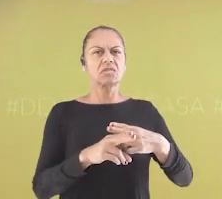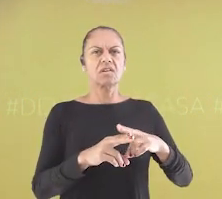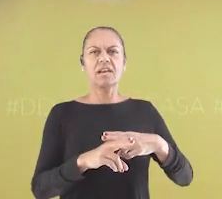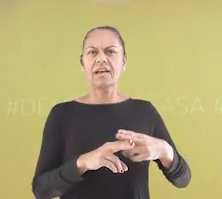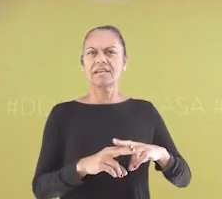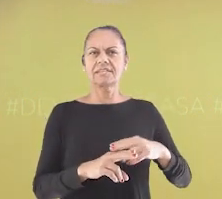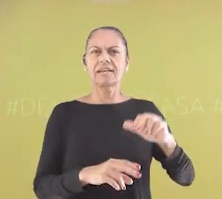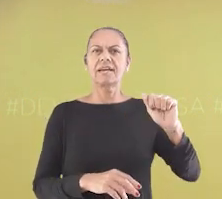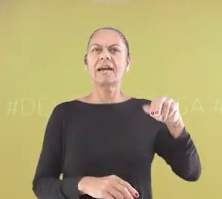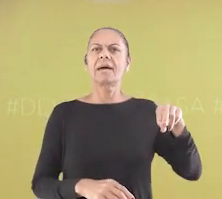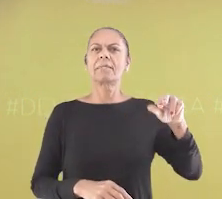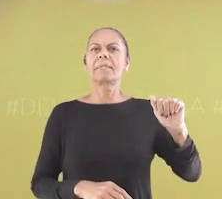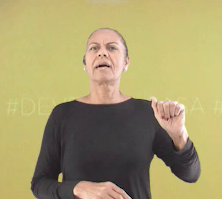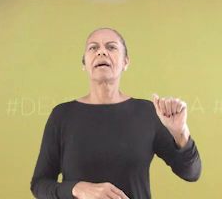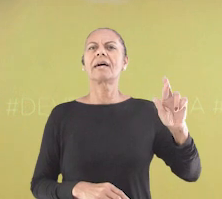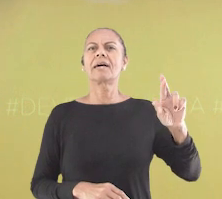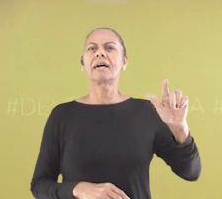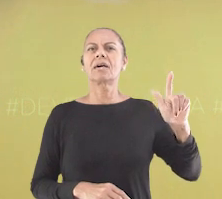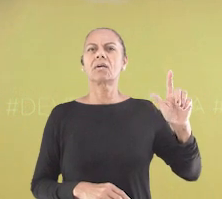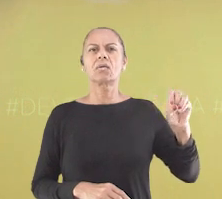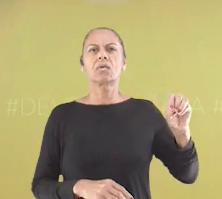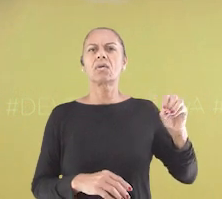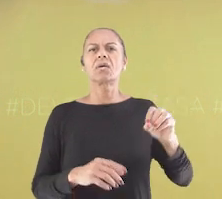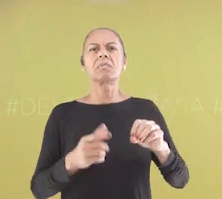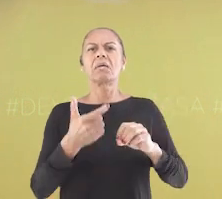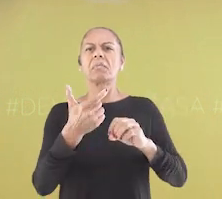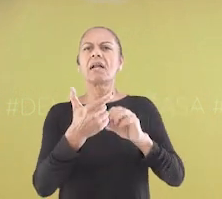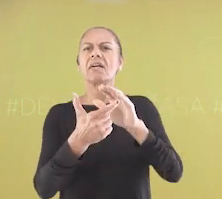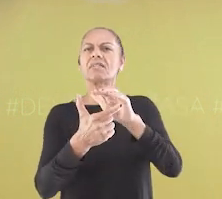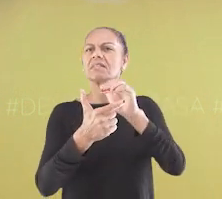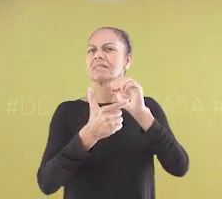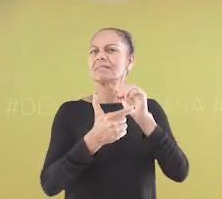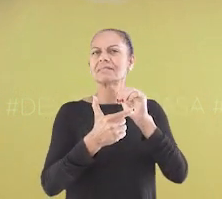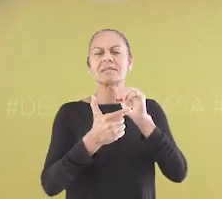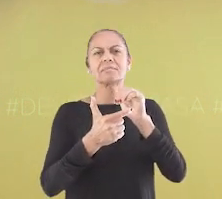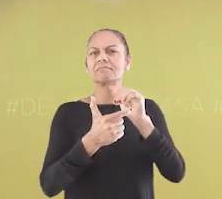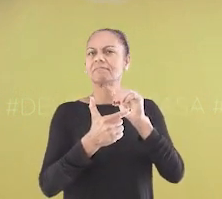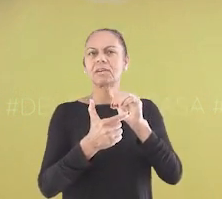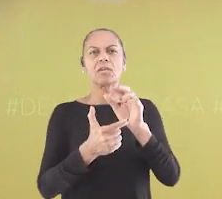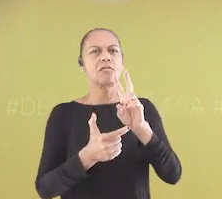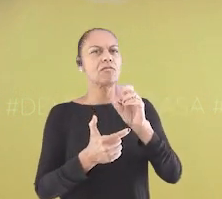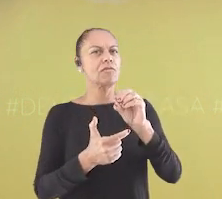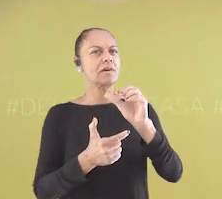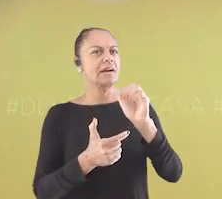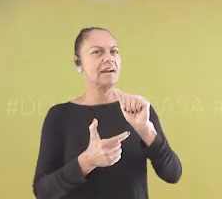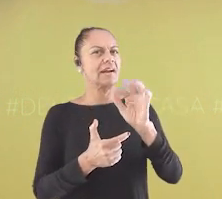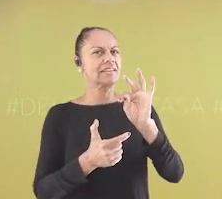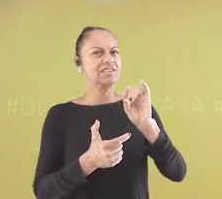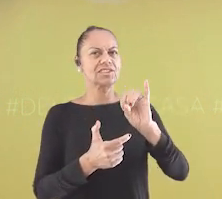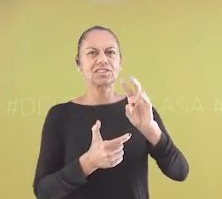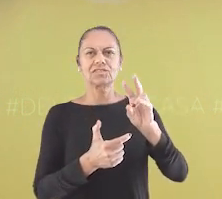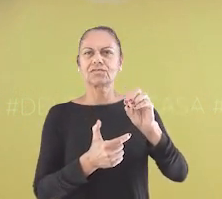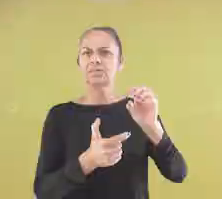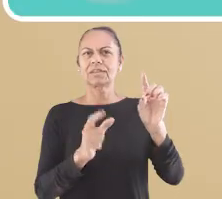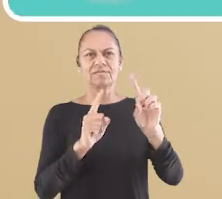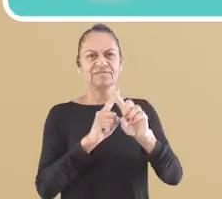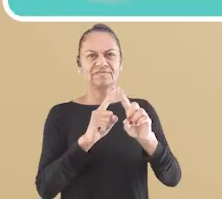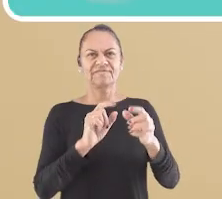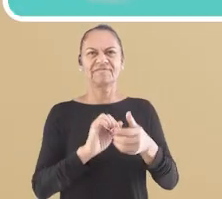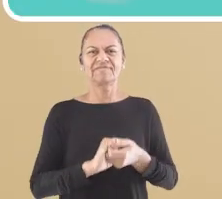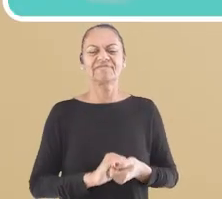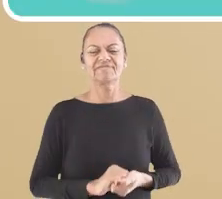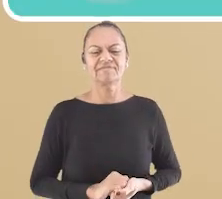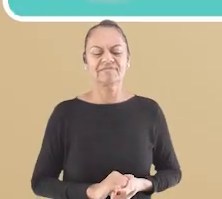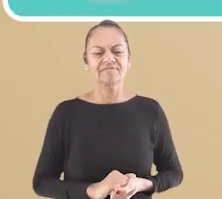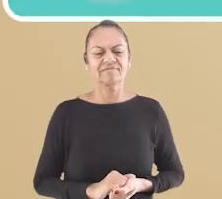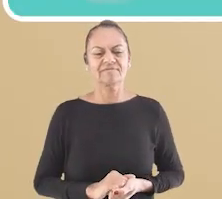gosta do chocolate do tipo meio amargo. Ele não possui nenhum chamamento e, por isso, não possui nenhum vocativo.